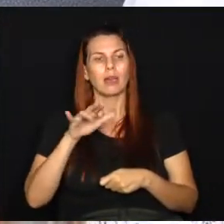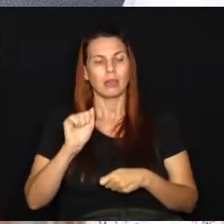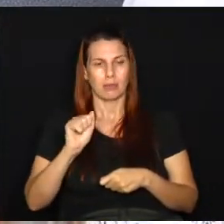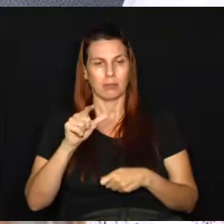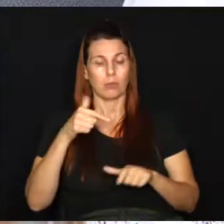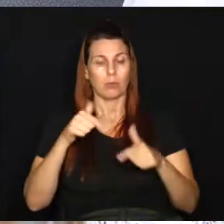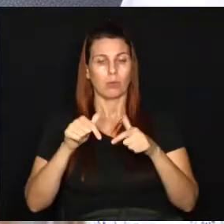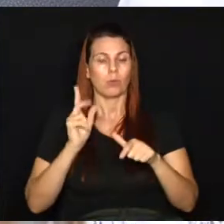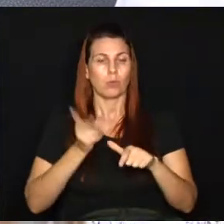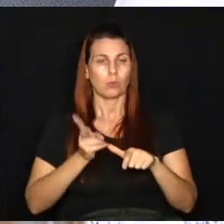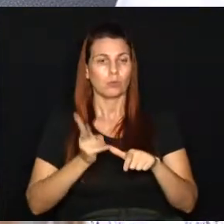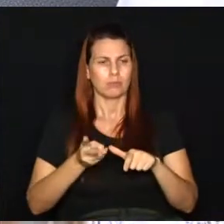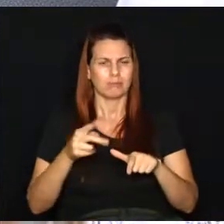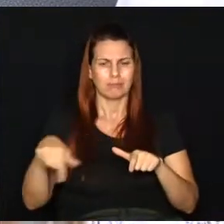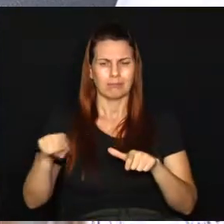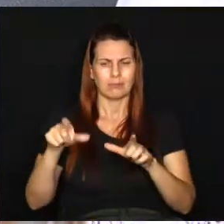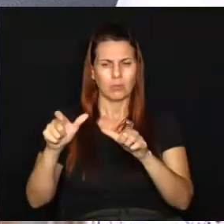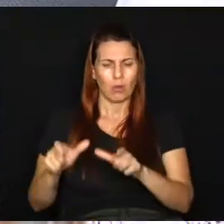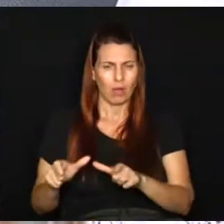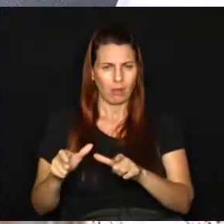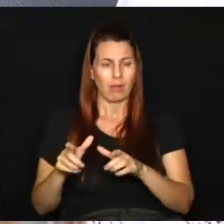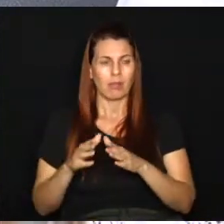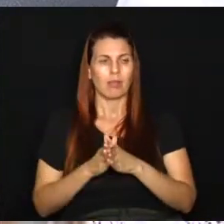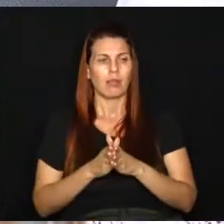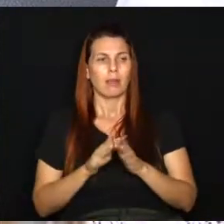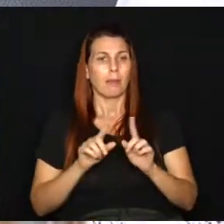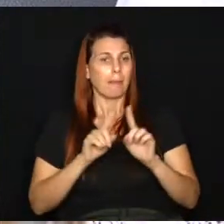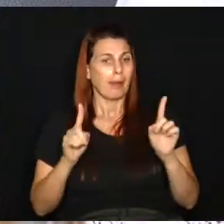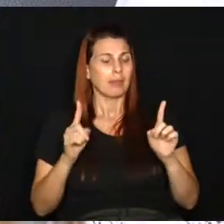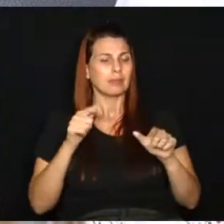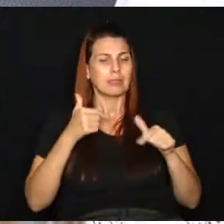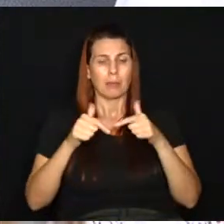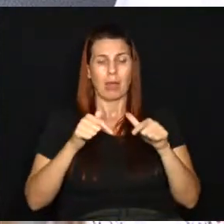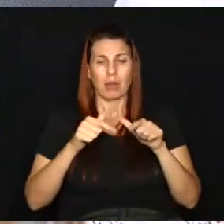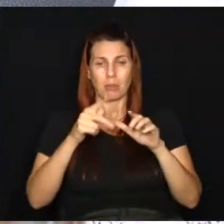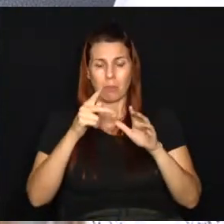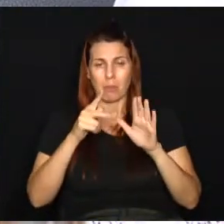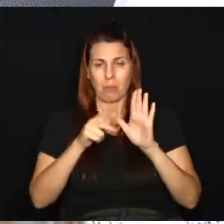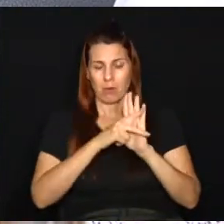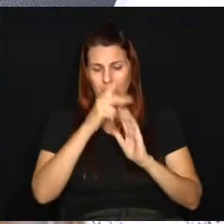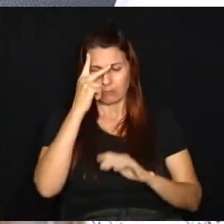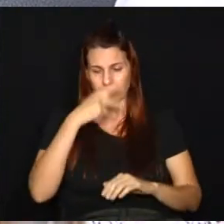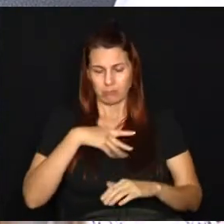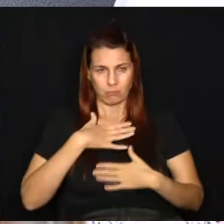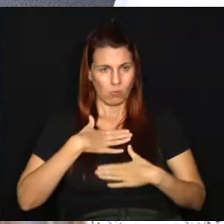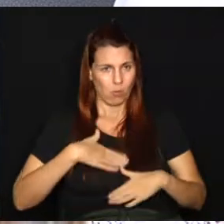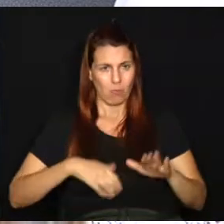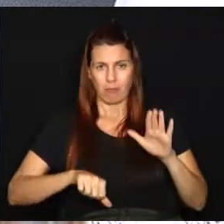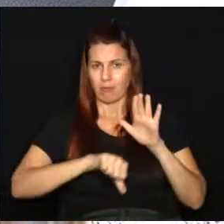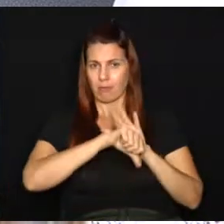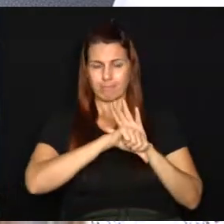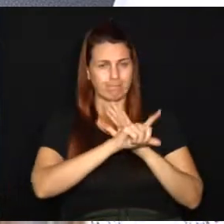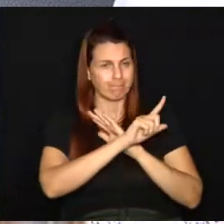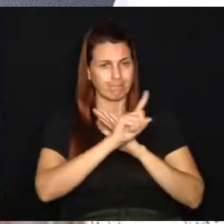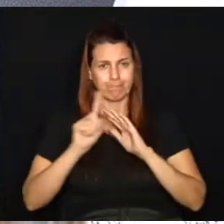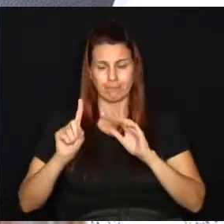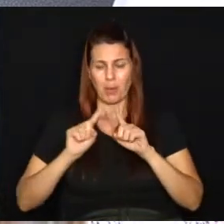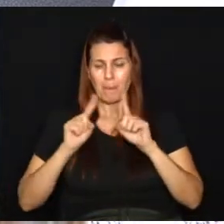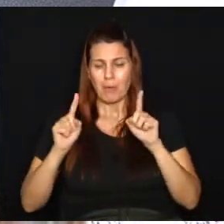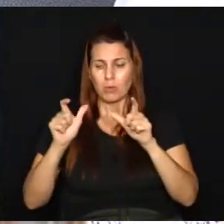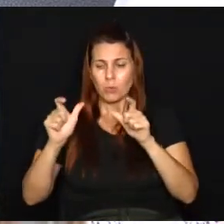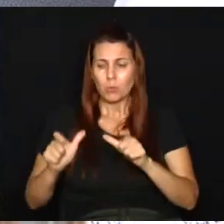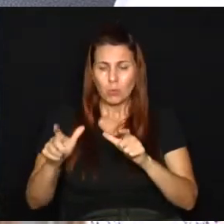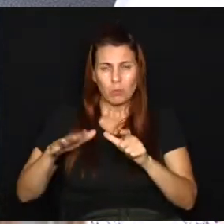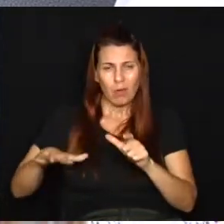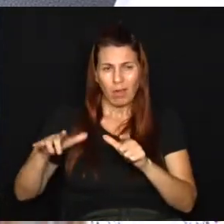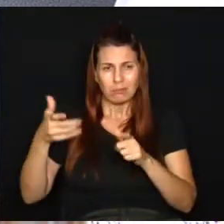as trabalhadoras estão, sendo que trabalho sexual não é crime. Mas o espaço pelo qual eles